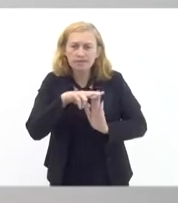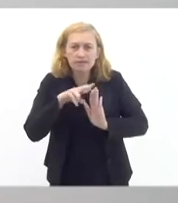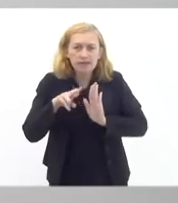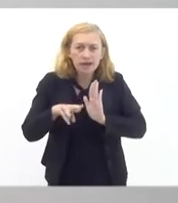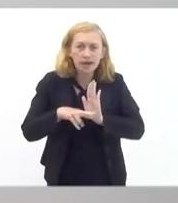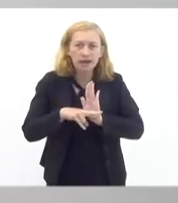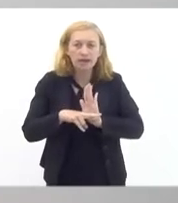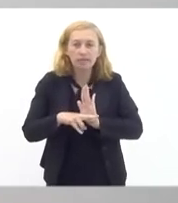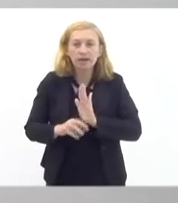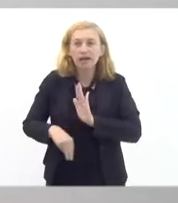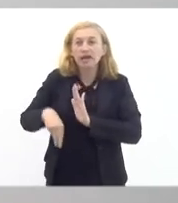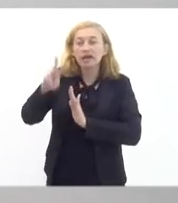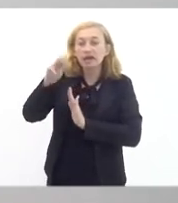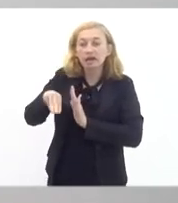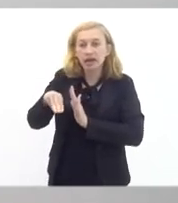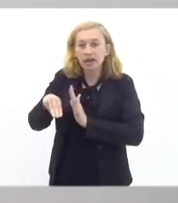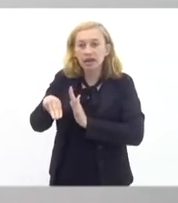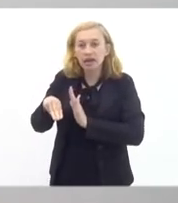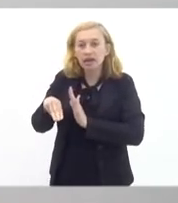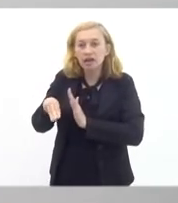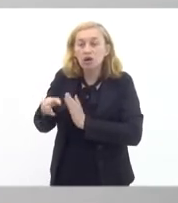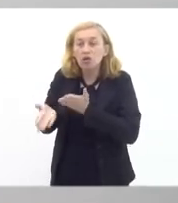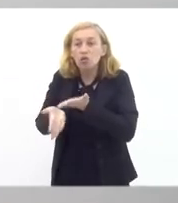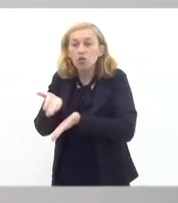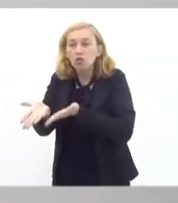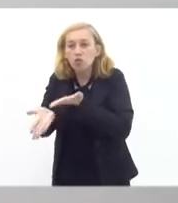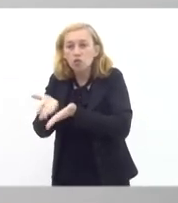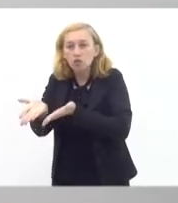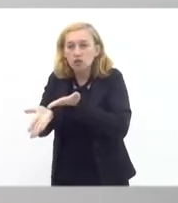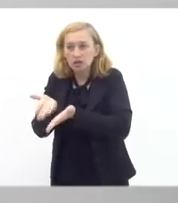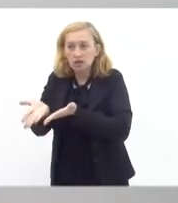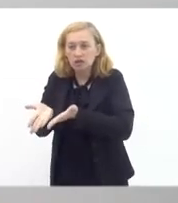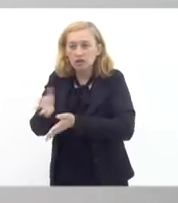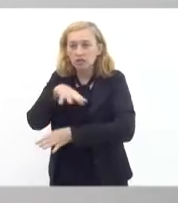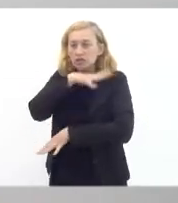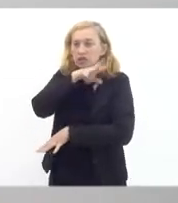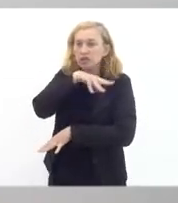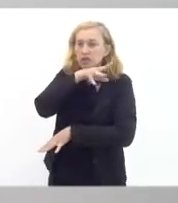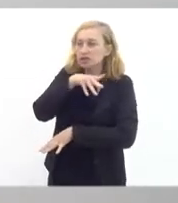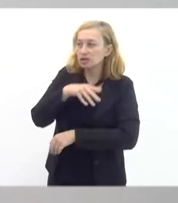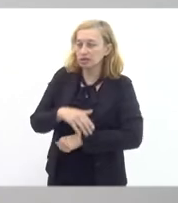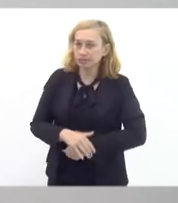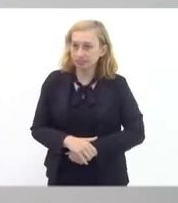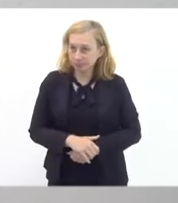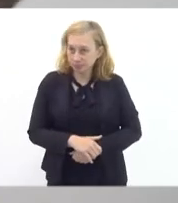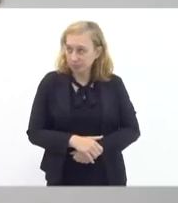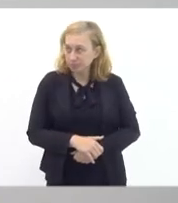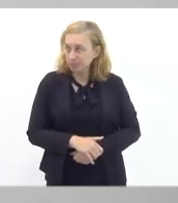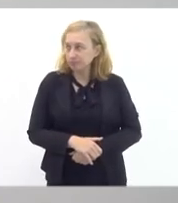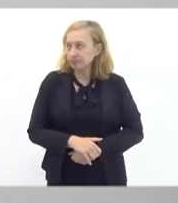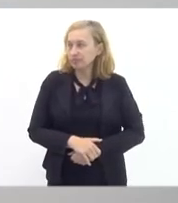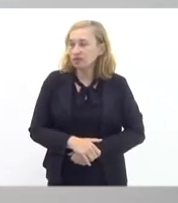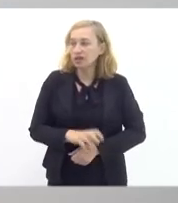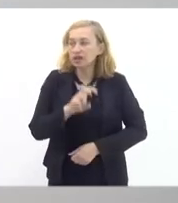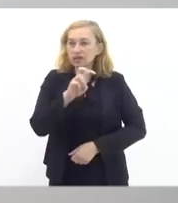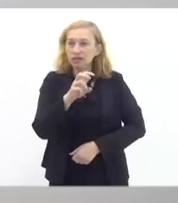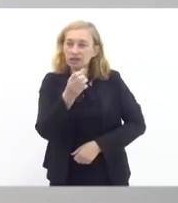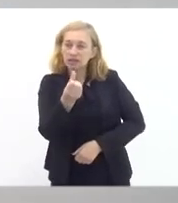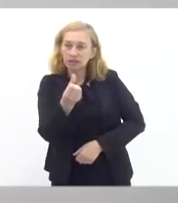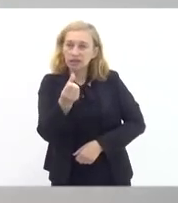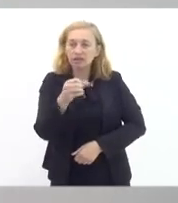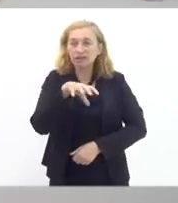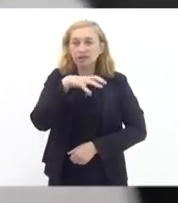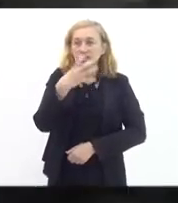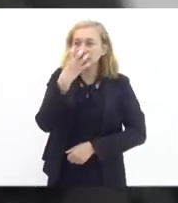os criadores, dividimos em três categorias. Eu vou ser breve. Os mantenedores, para quem tem até 5, 6 cães, esse não